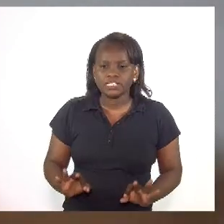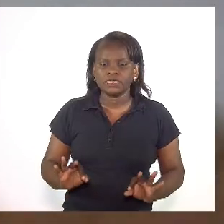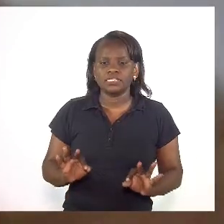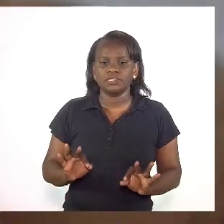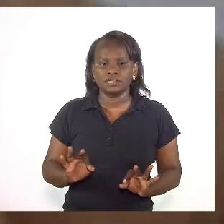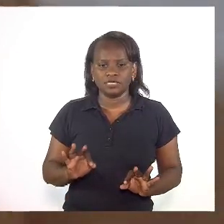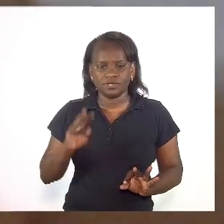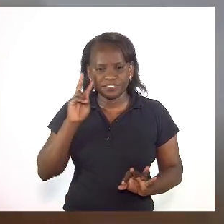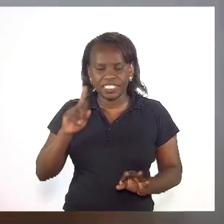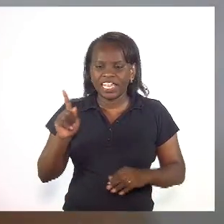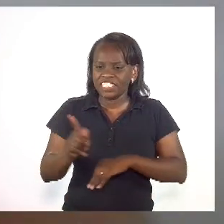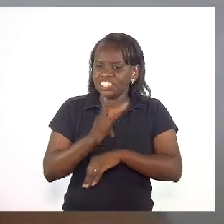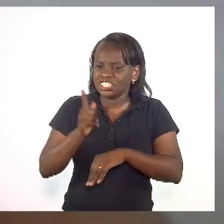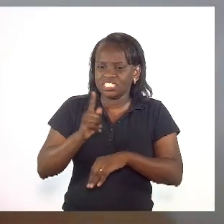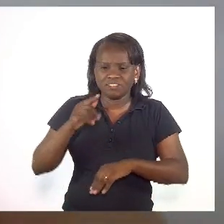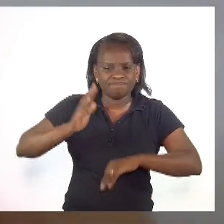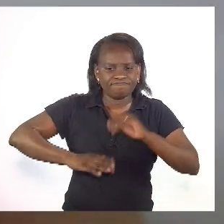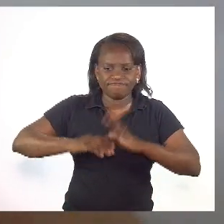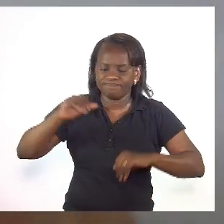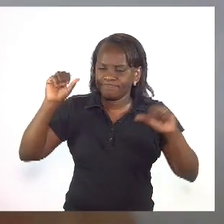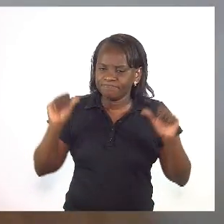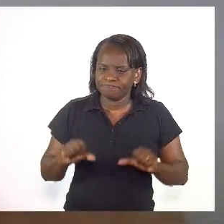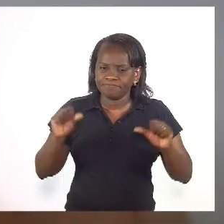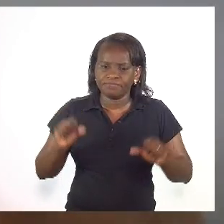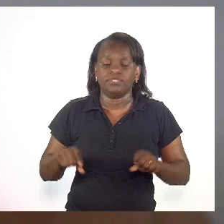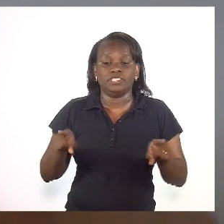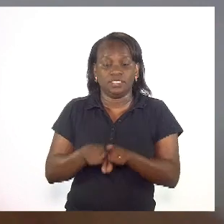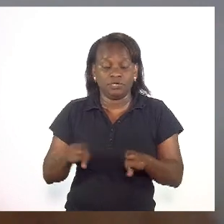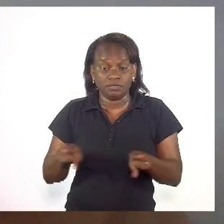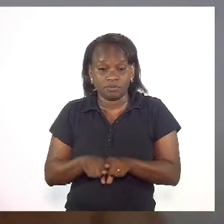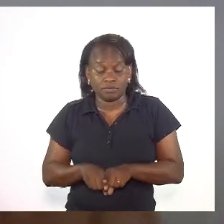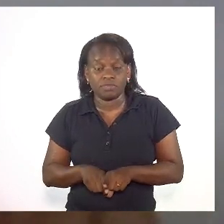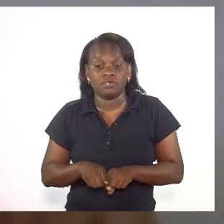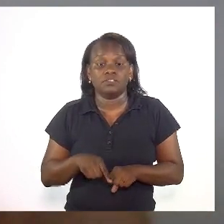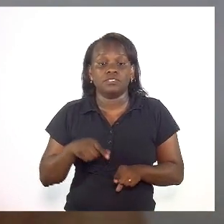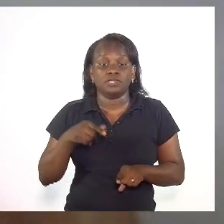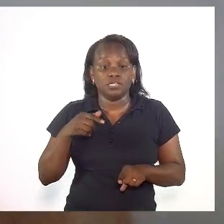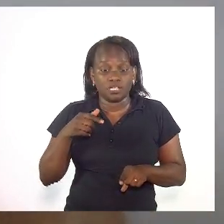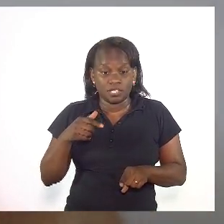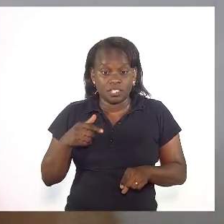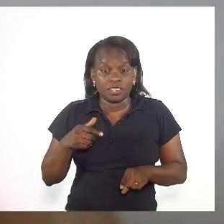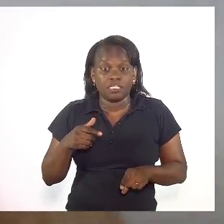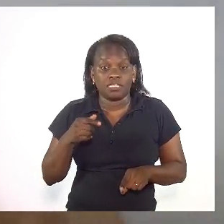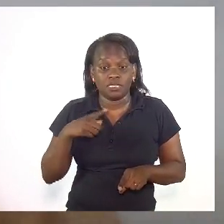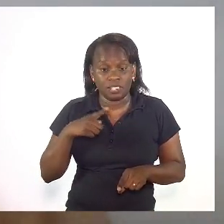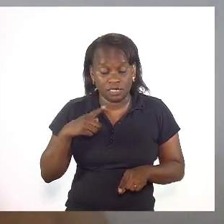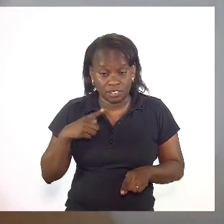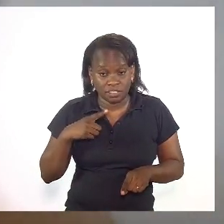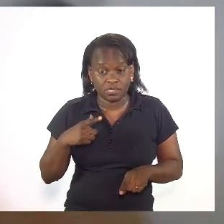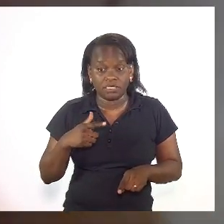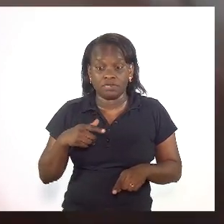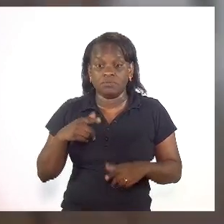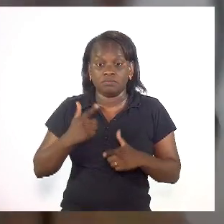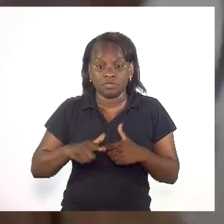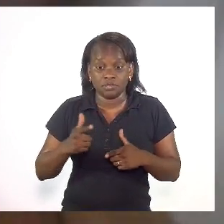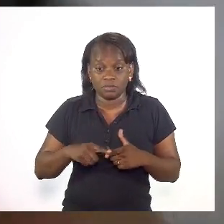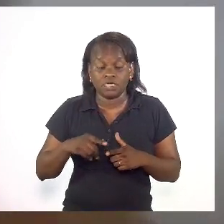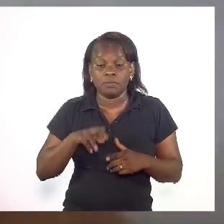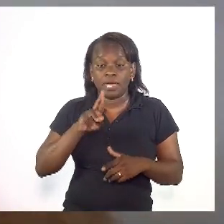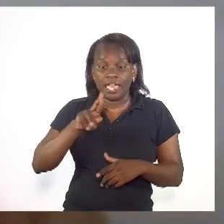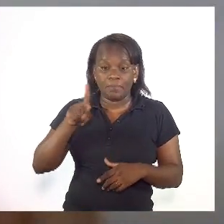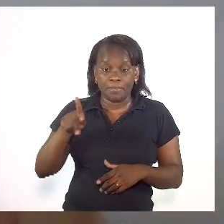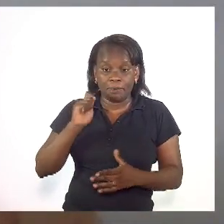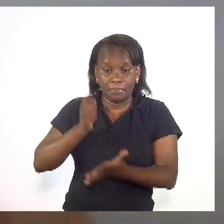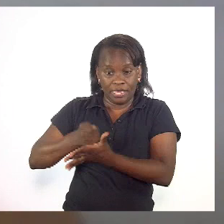exatamente a má gestão, inclusive eivada na questão dos restos